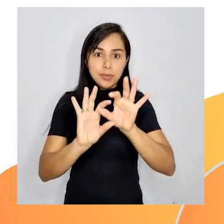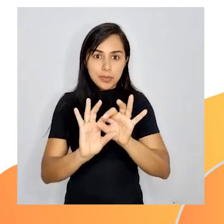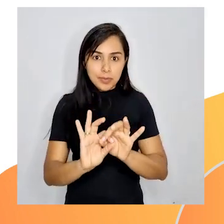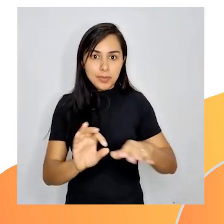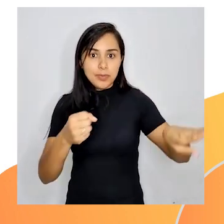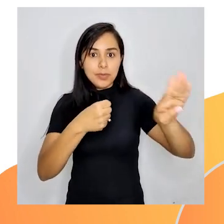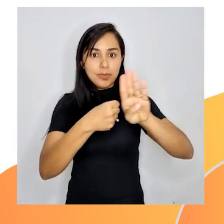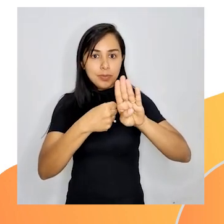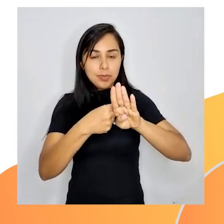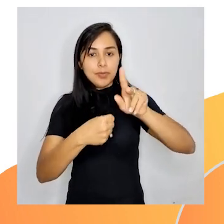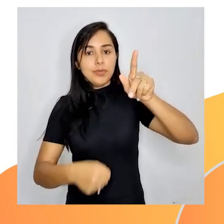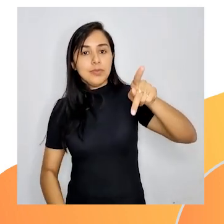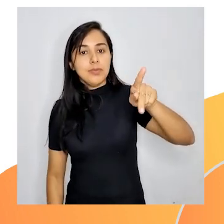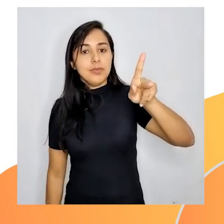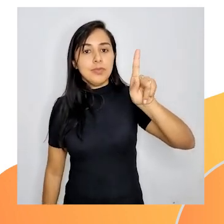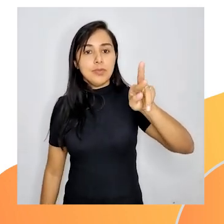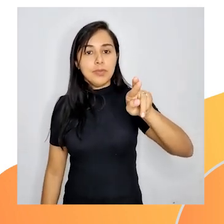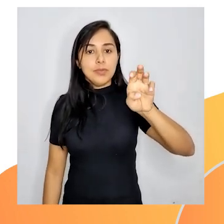predicativa.